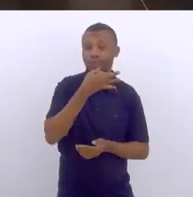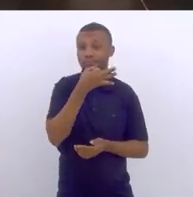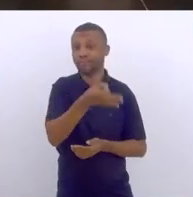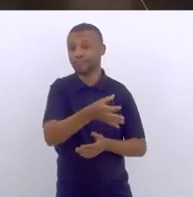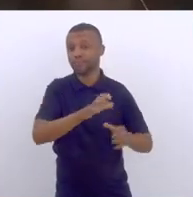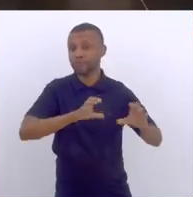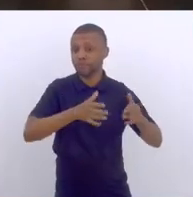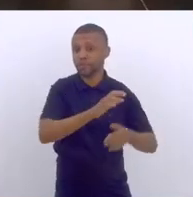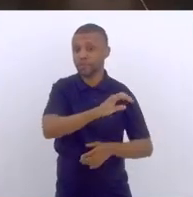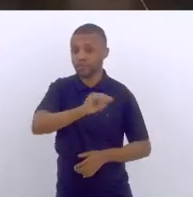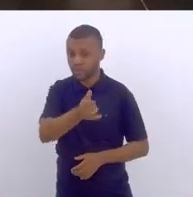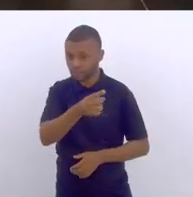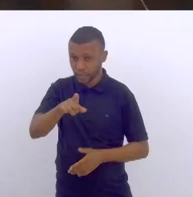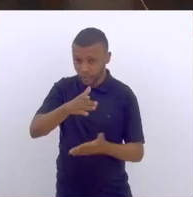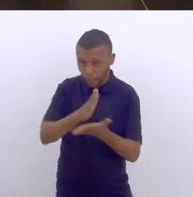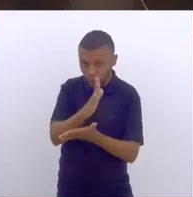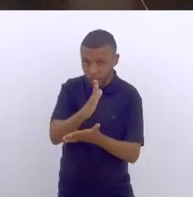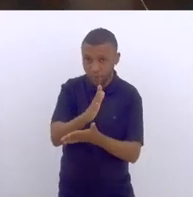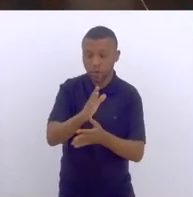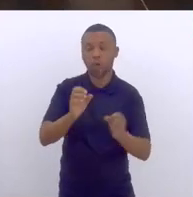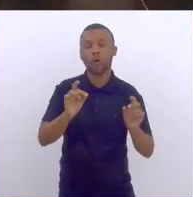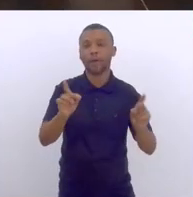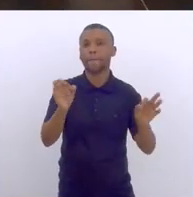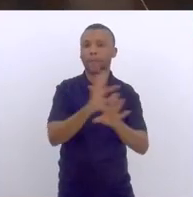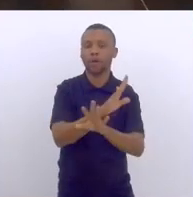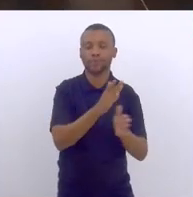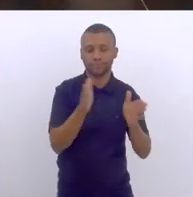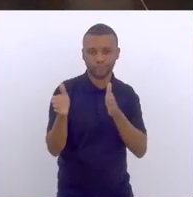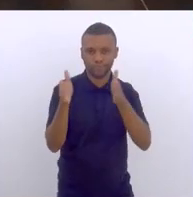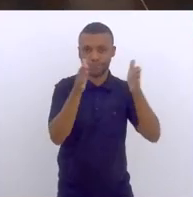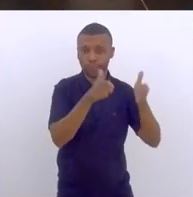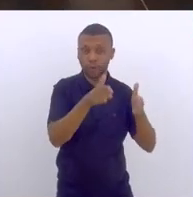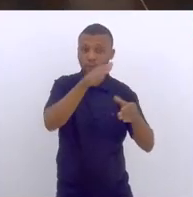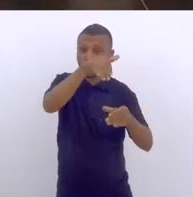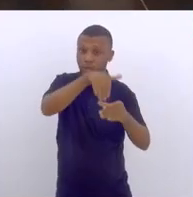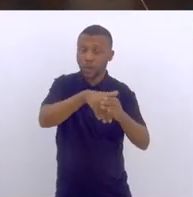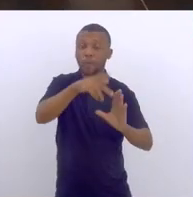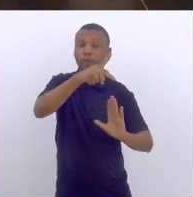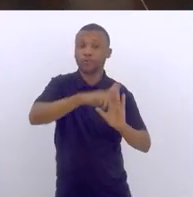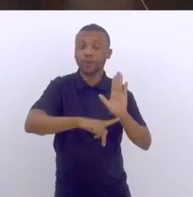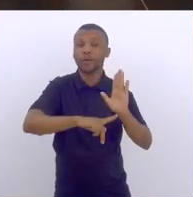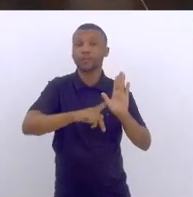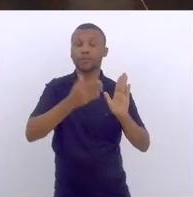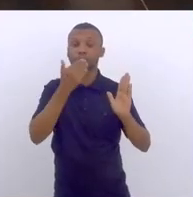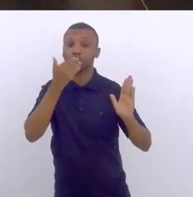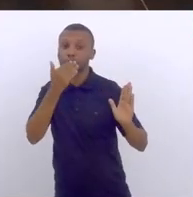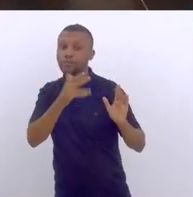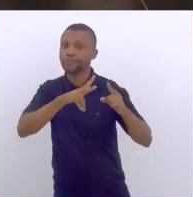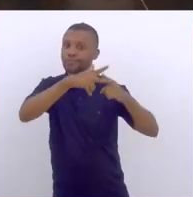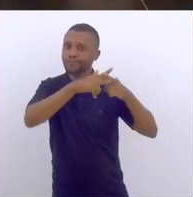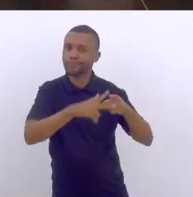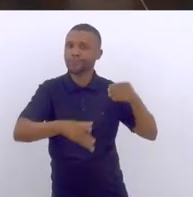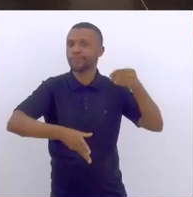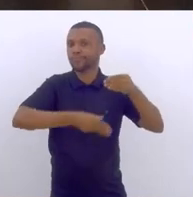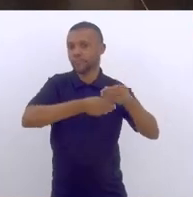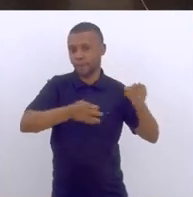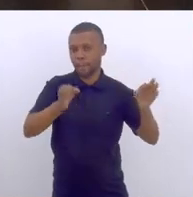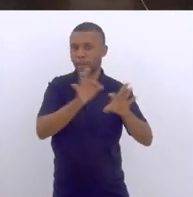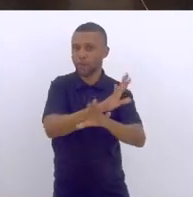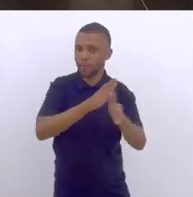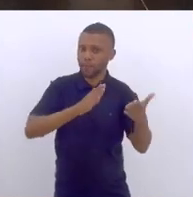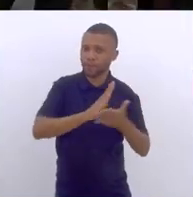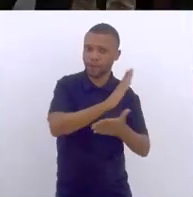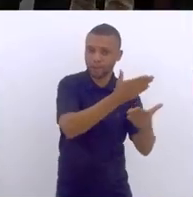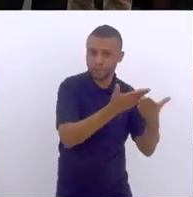que aprovam, permaneçam como estão, aprovado. Em votação, o projeto assim emendado. Senhores que aprovam, permaneçam como estão, aprovado.